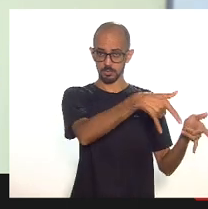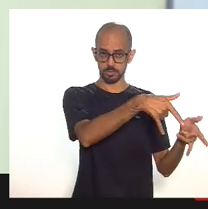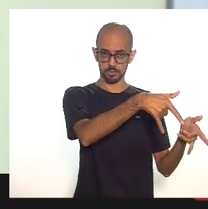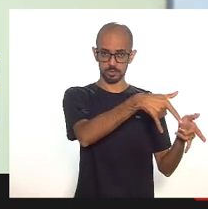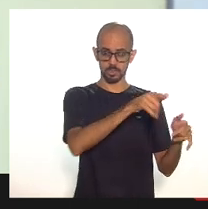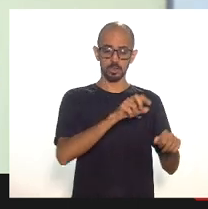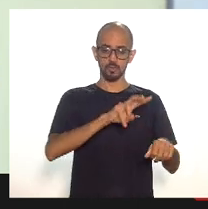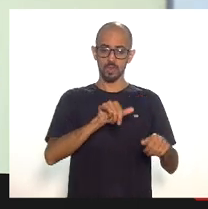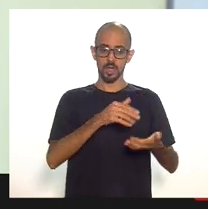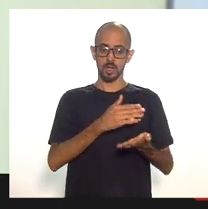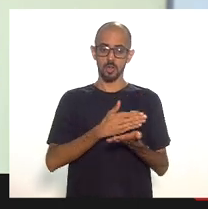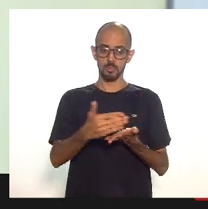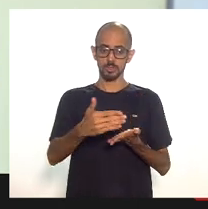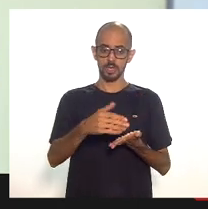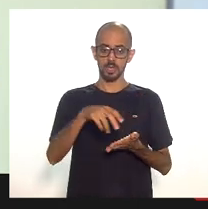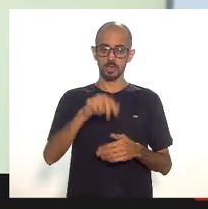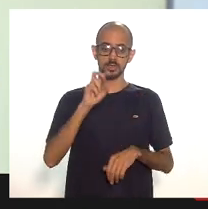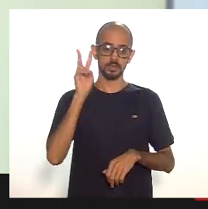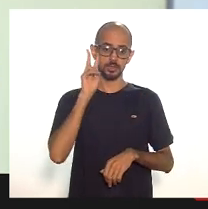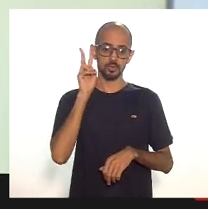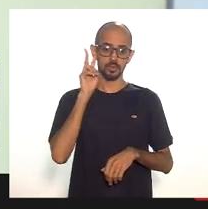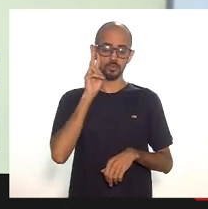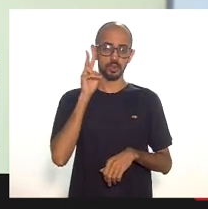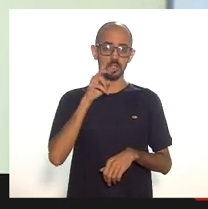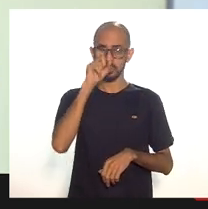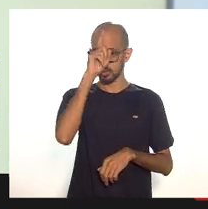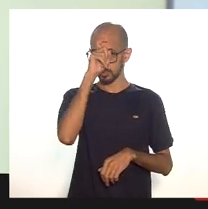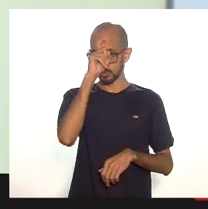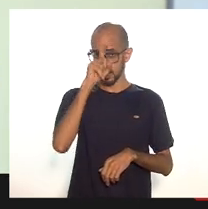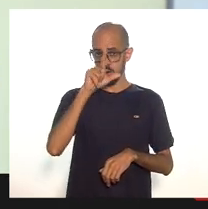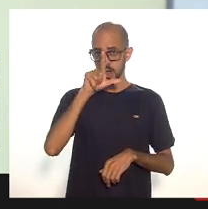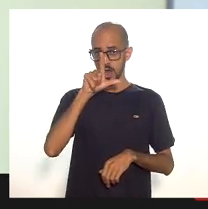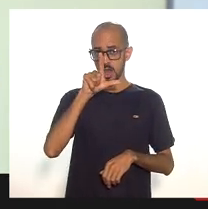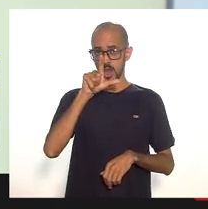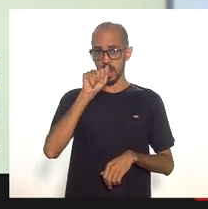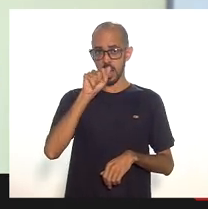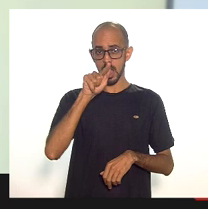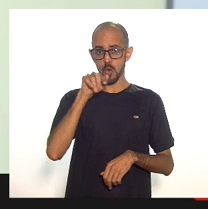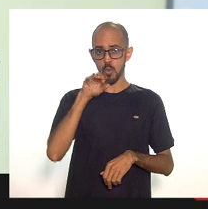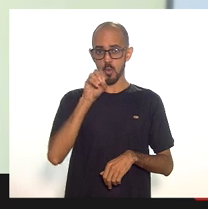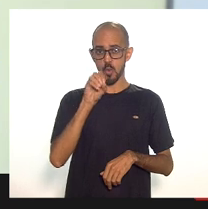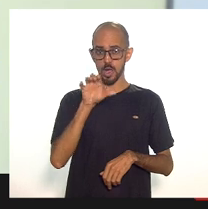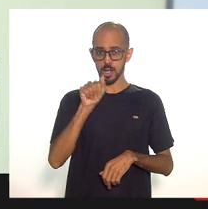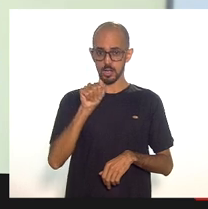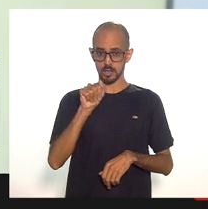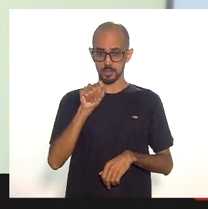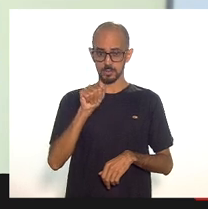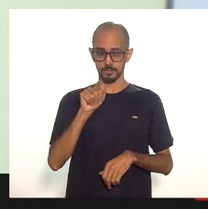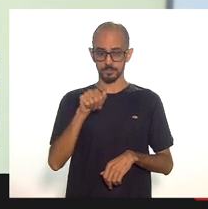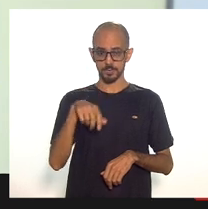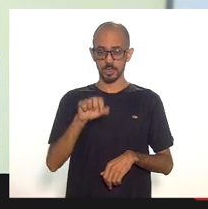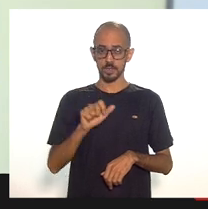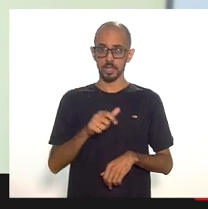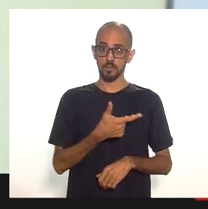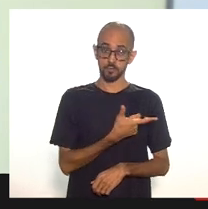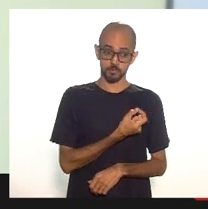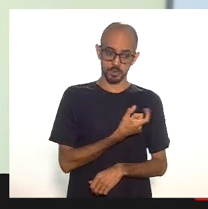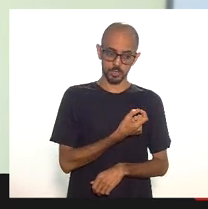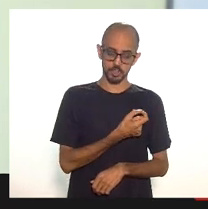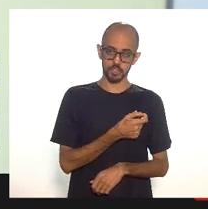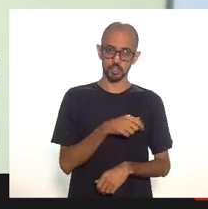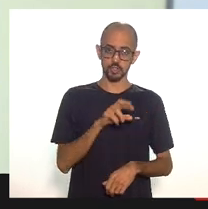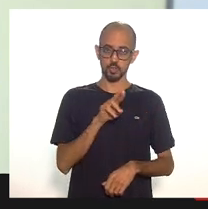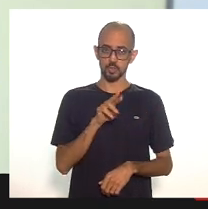de segunda-feira no Hospital da Lagoa, sendo 20 leitos de UTI e 30 leitos de